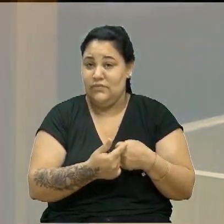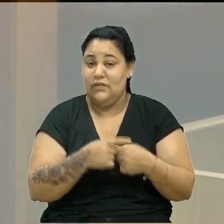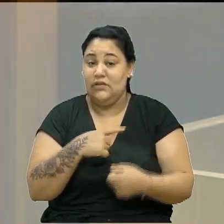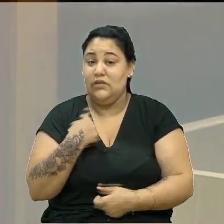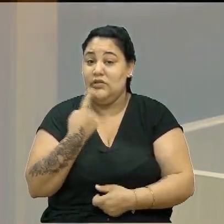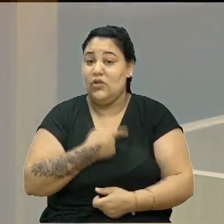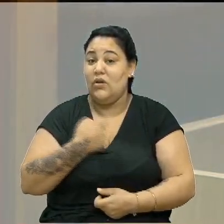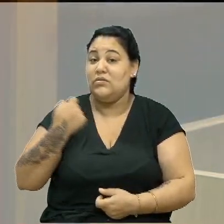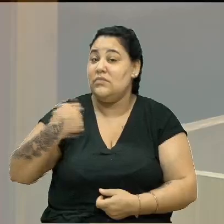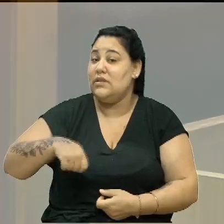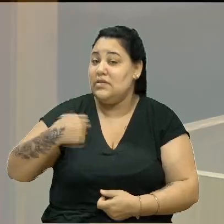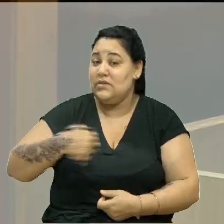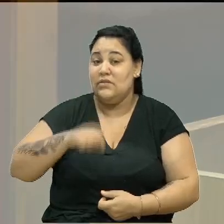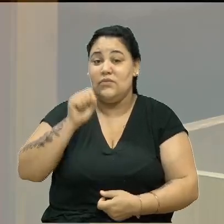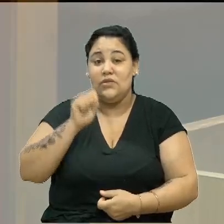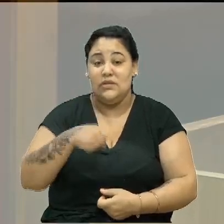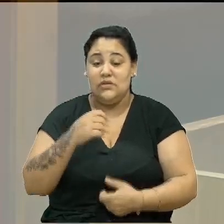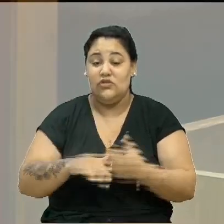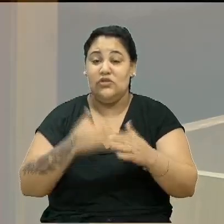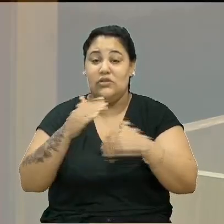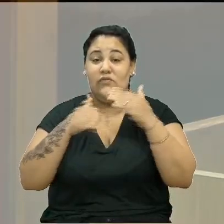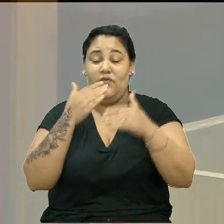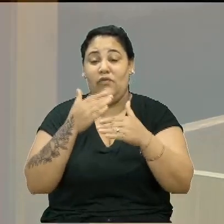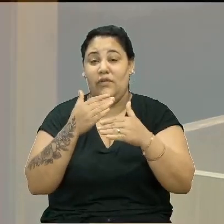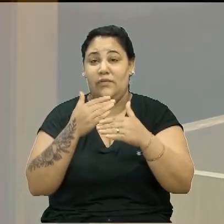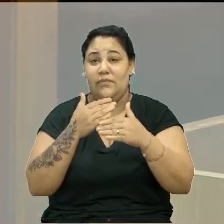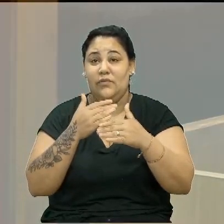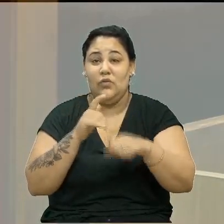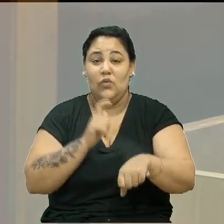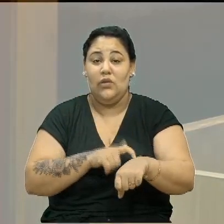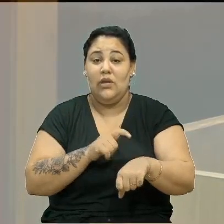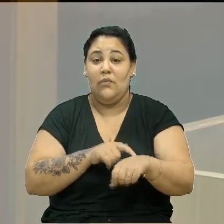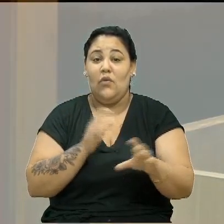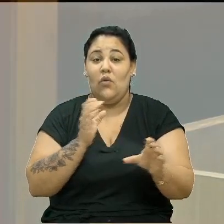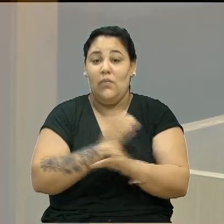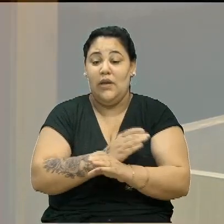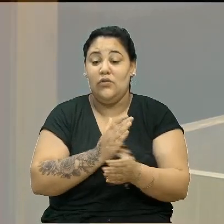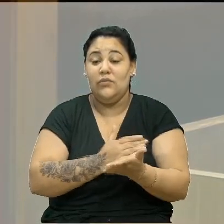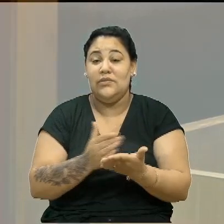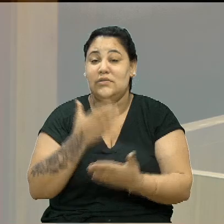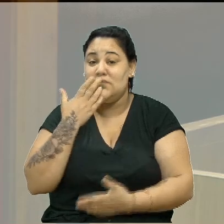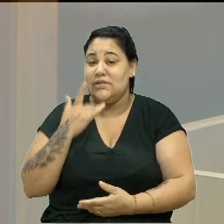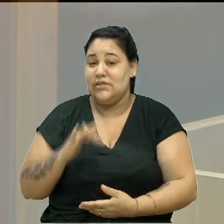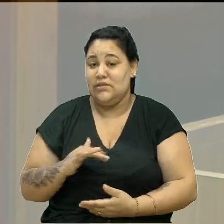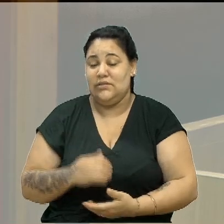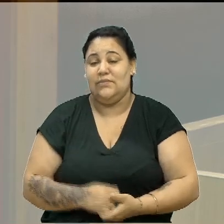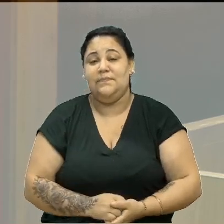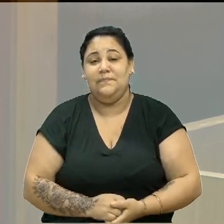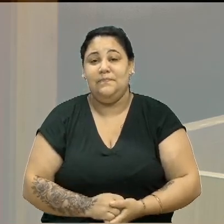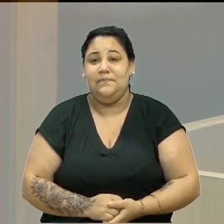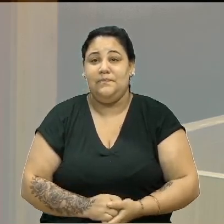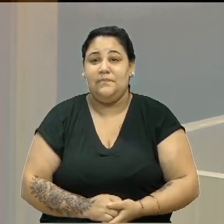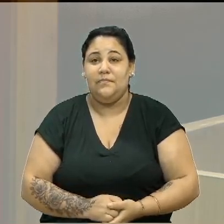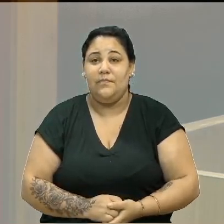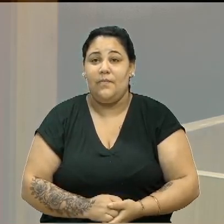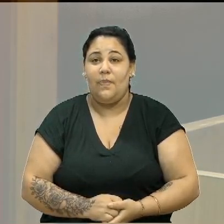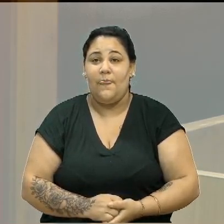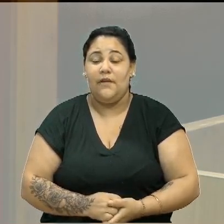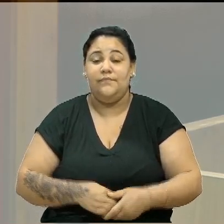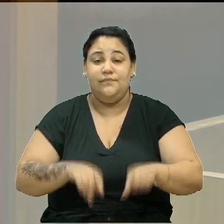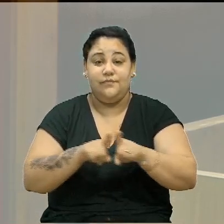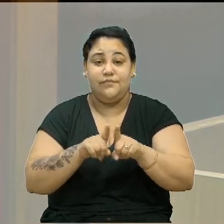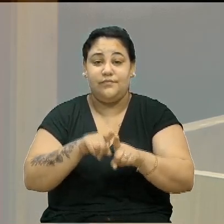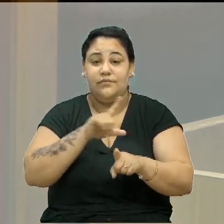nós precisamos avançar com tempo integral, iniciando pelos menores. Sob pena de